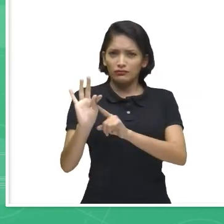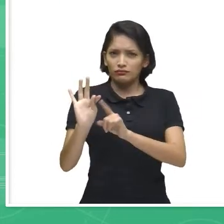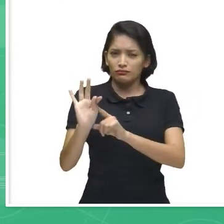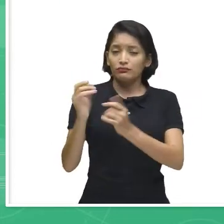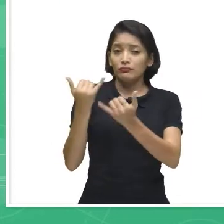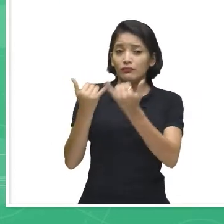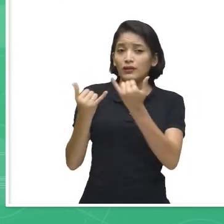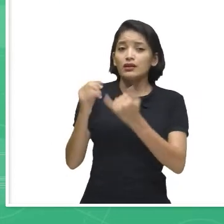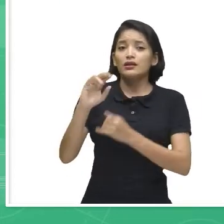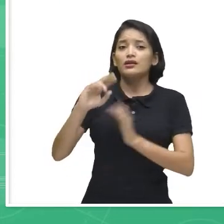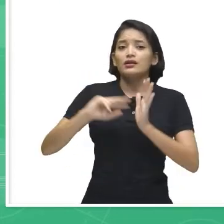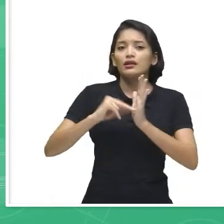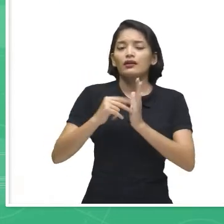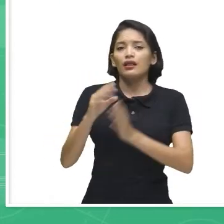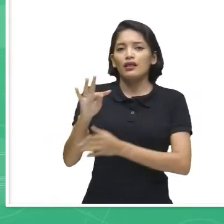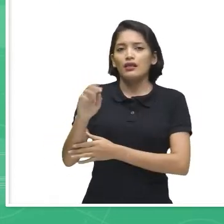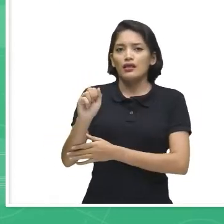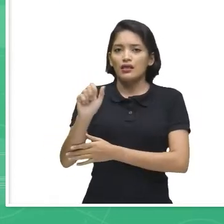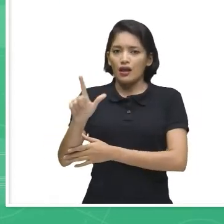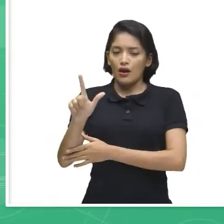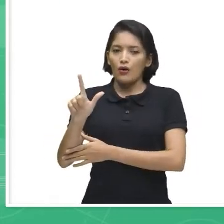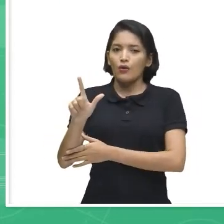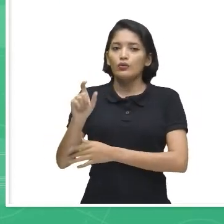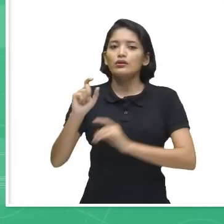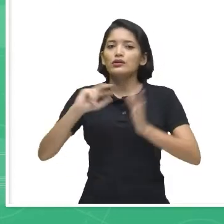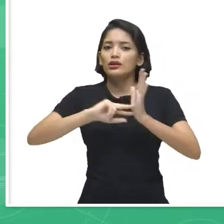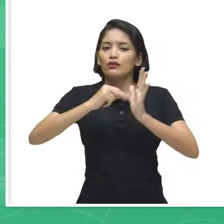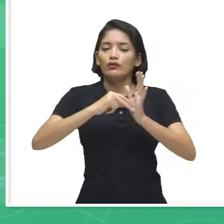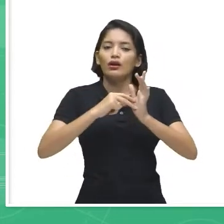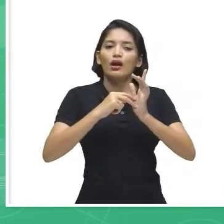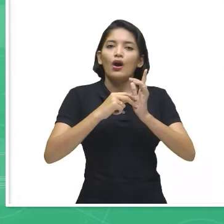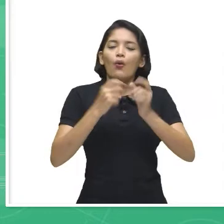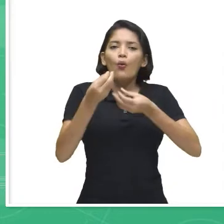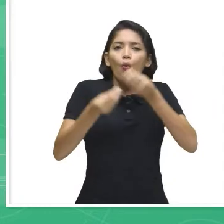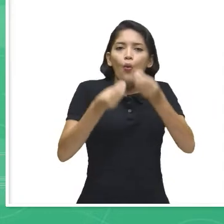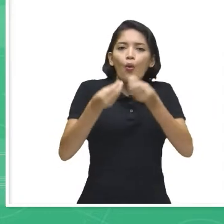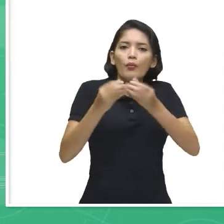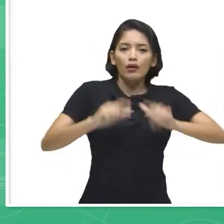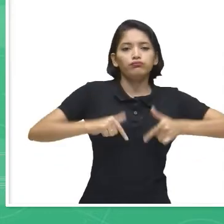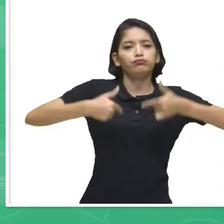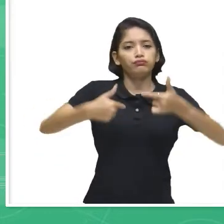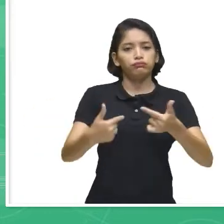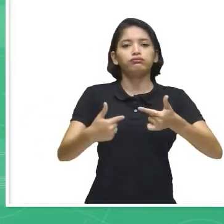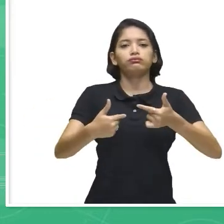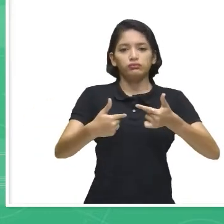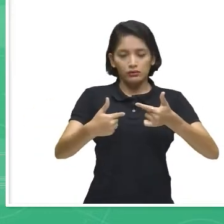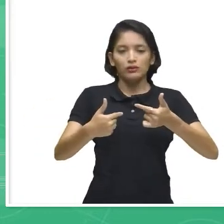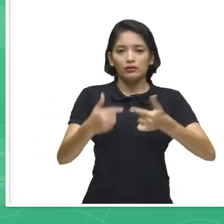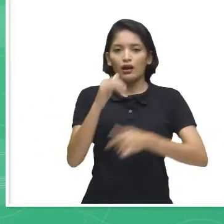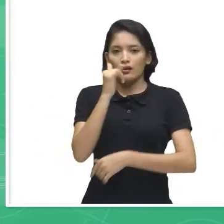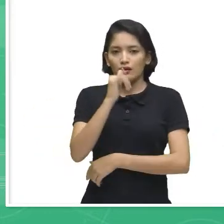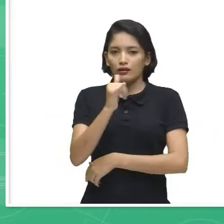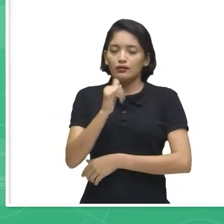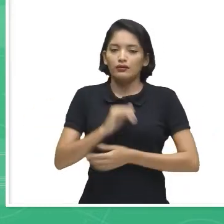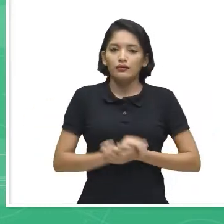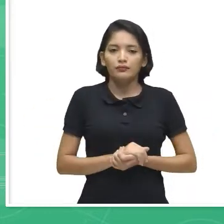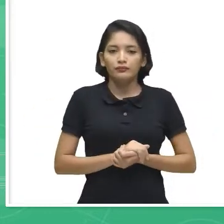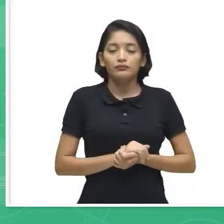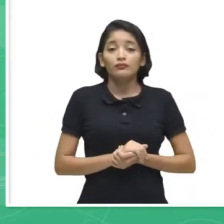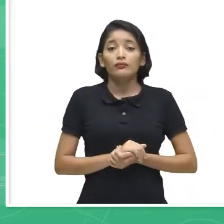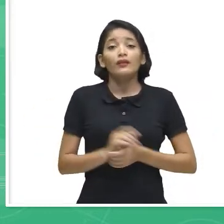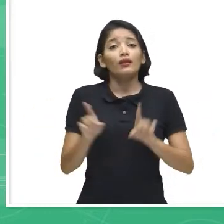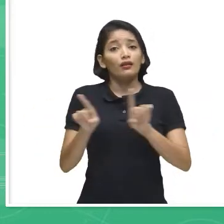é um tal, tá certo? Tal é o trabalho da força elétrica. O trabalho da força elétrica é dado em joule, que é a unidade